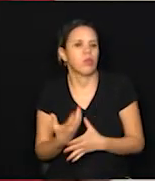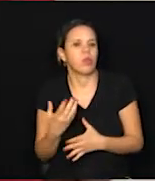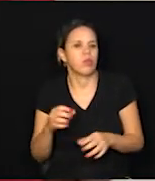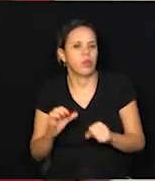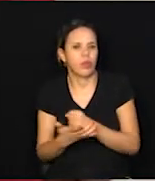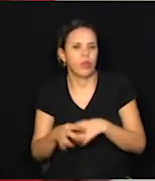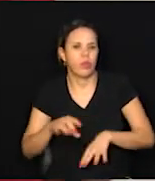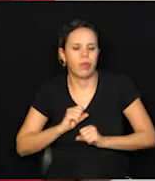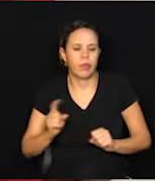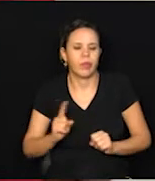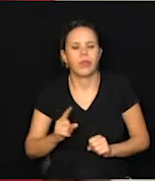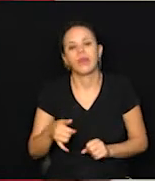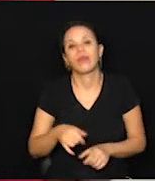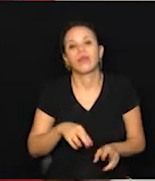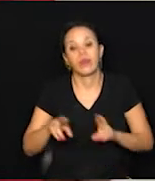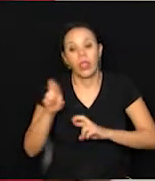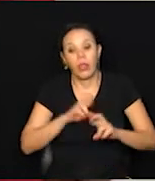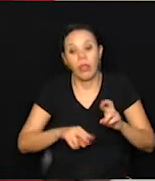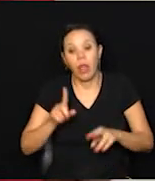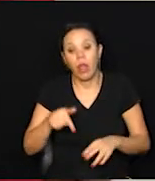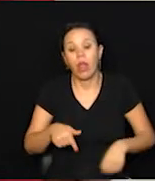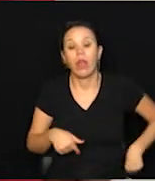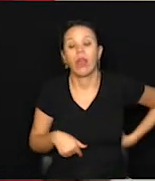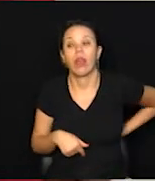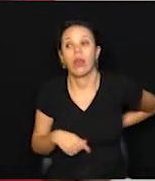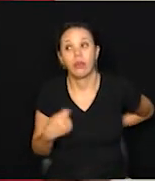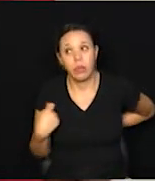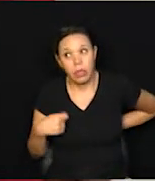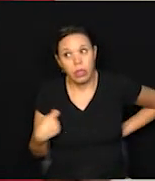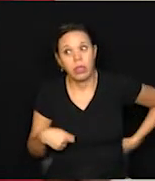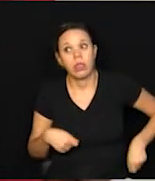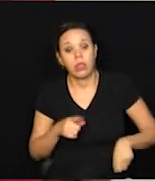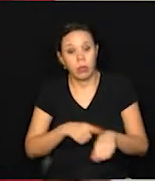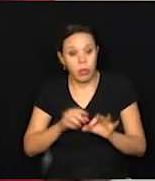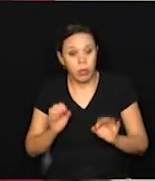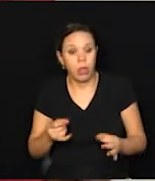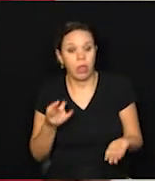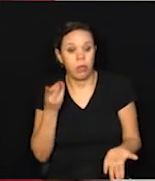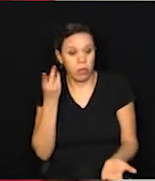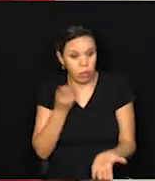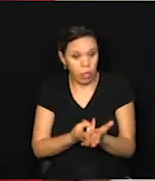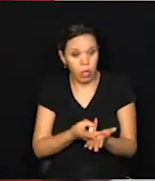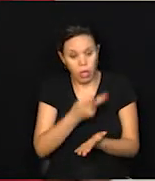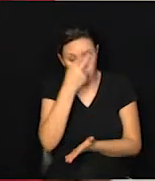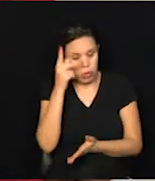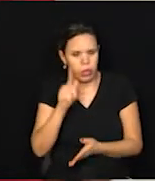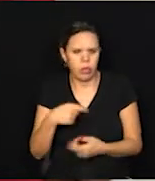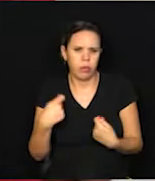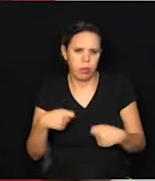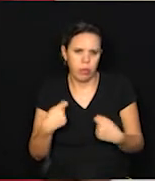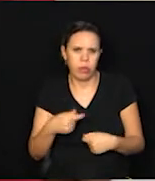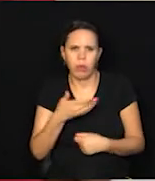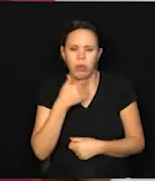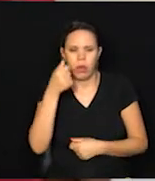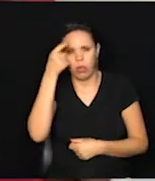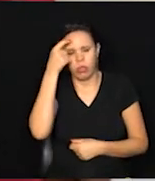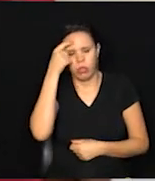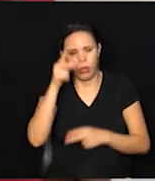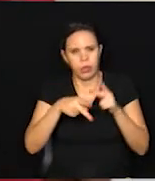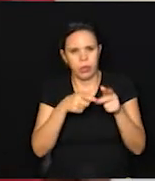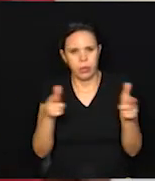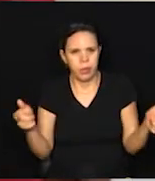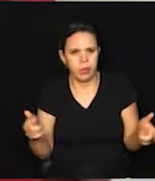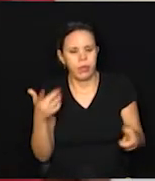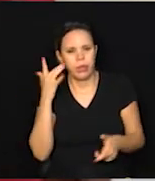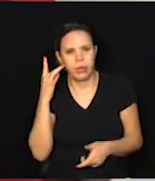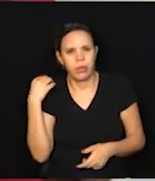de verificar quando é oportuno internar esse indivíduo. Isso a gente tem que melhorar a conscientização na população. E eu